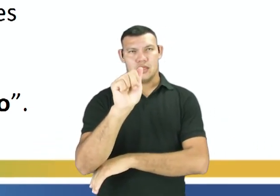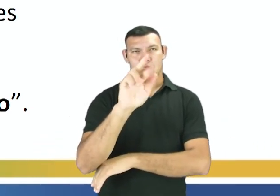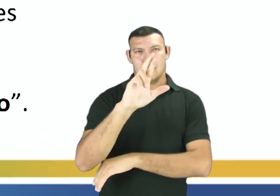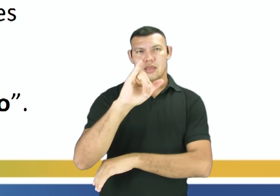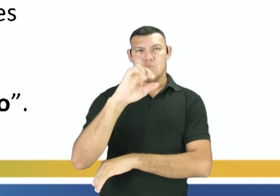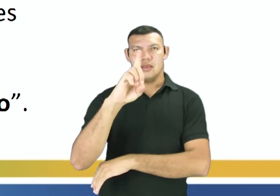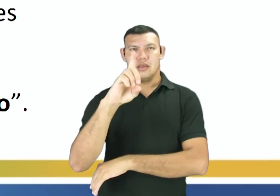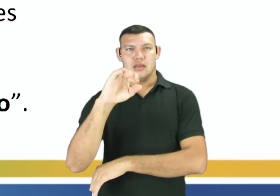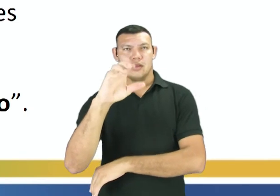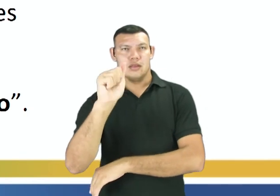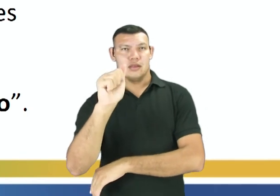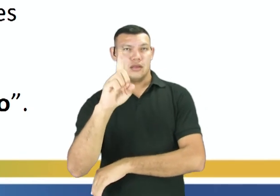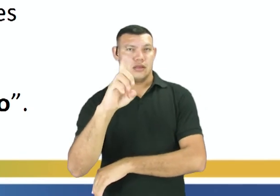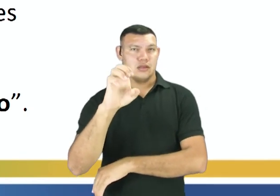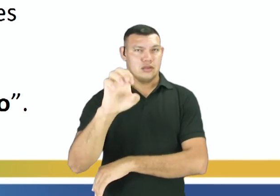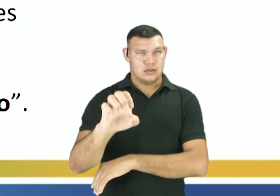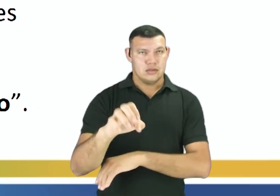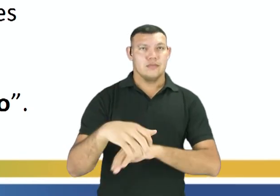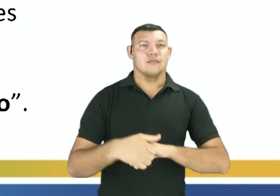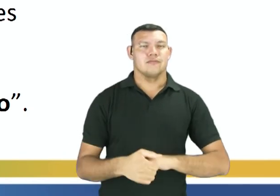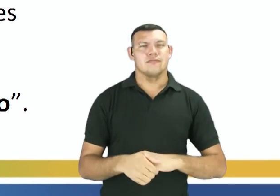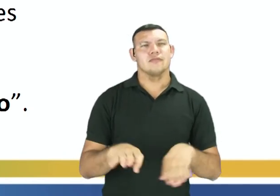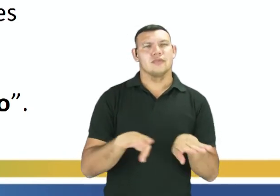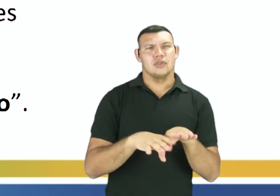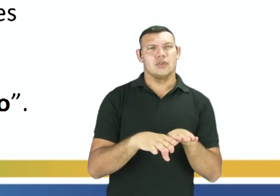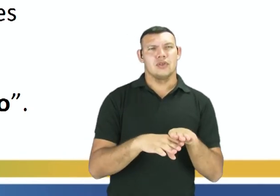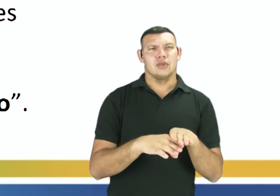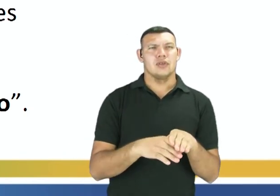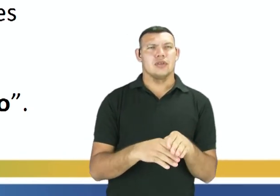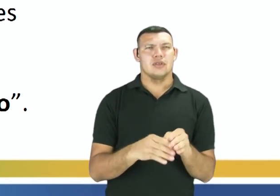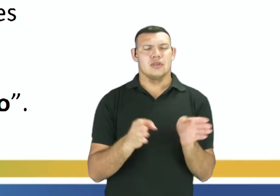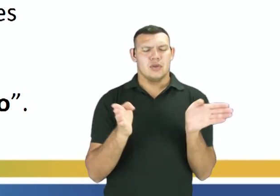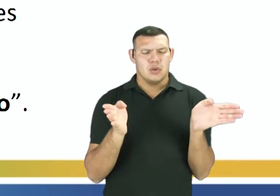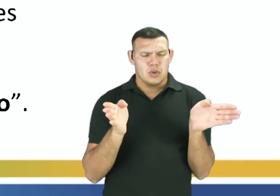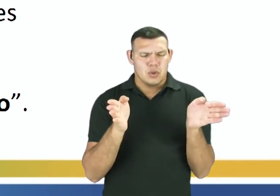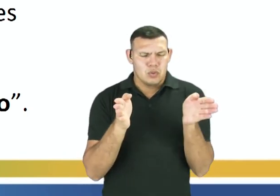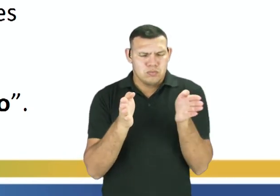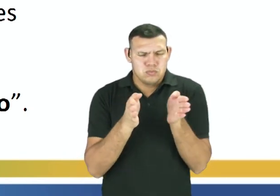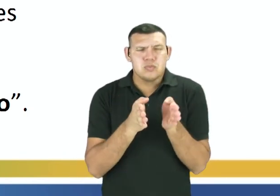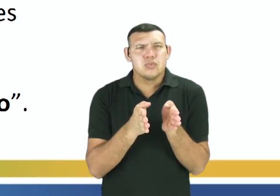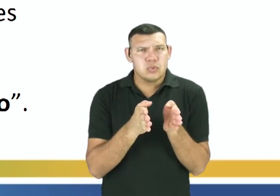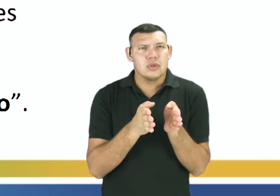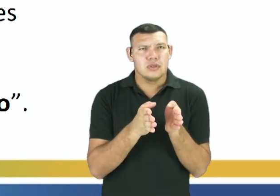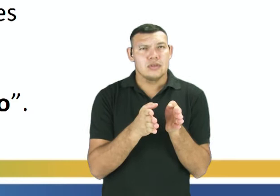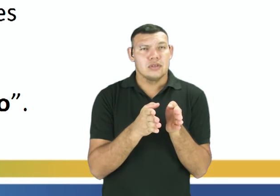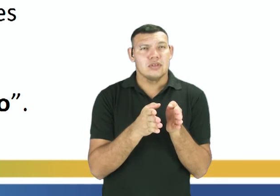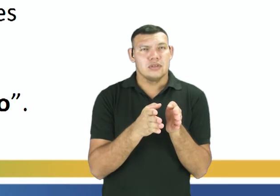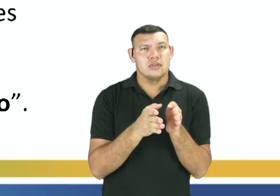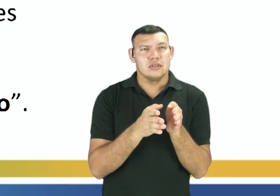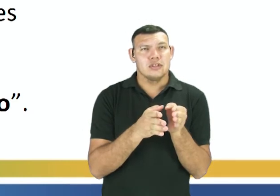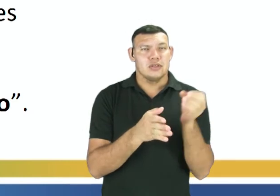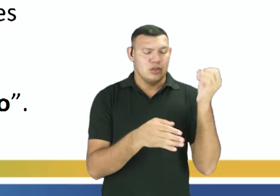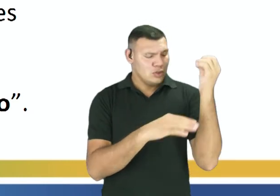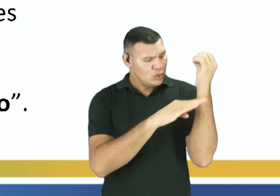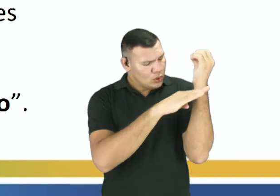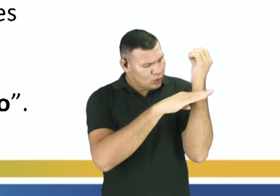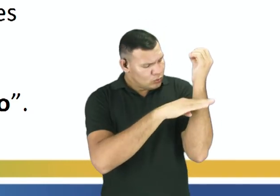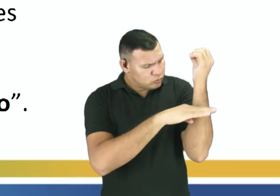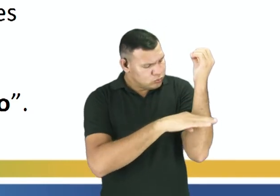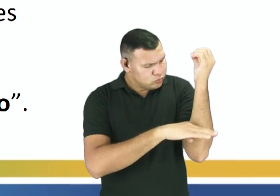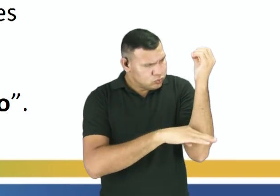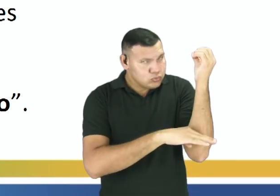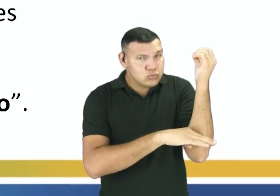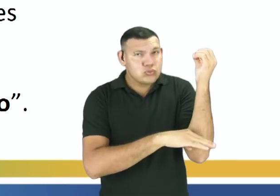fazer a combustão. E quanto menor for a cadeia também, mais menor vai ser o ponto de fusão e também o ponto